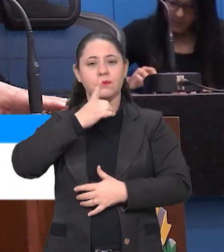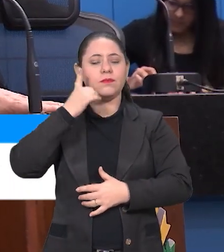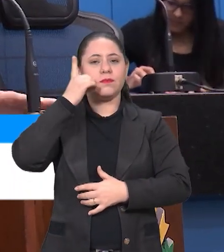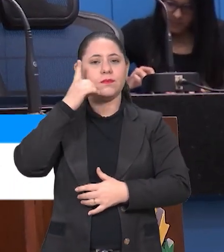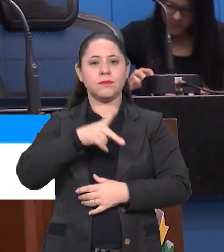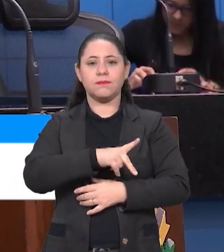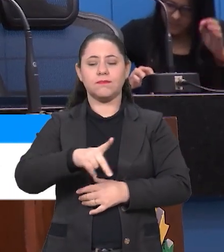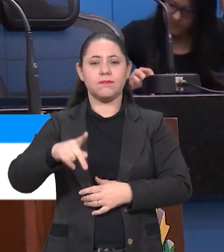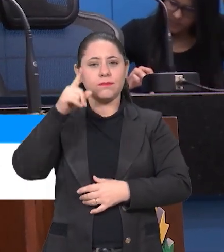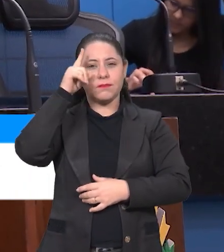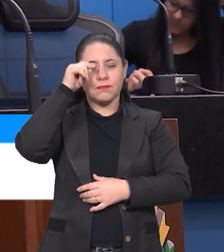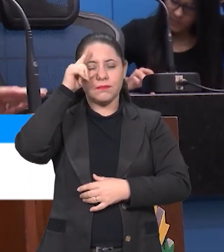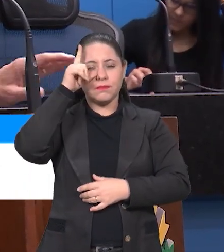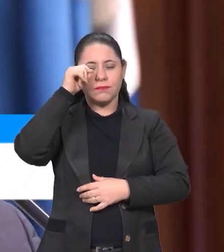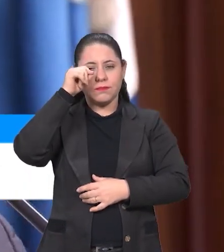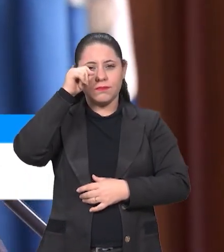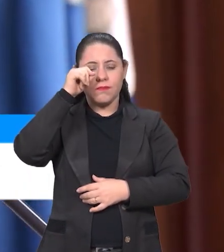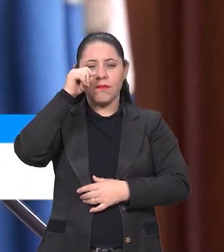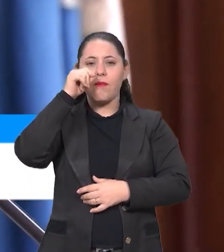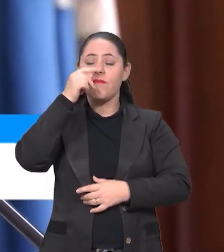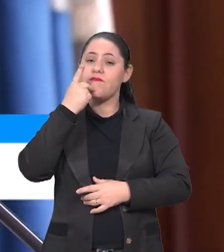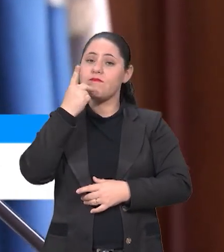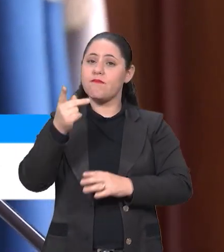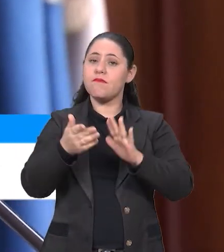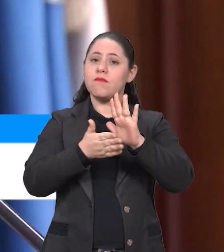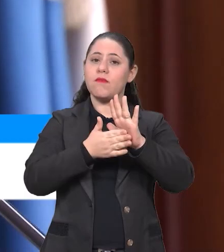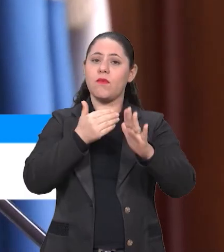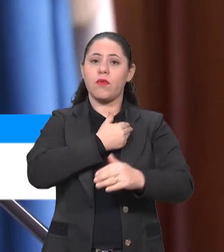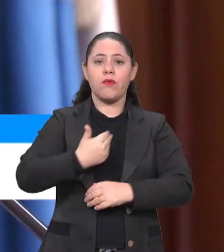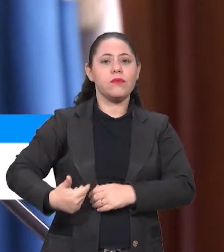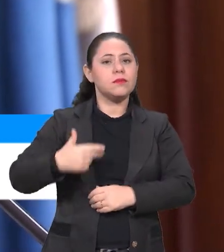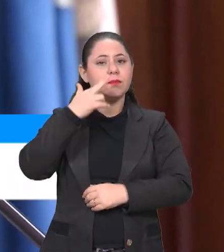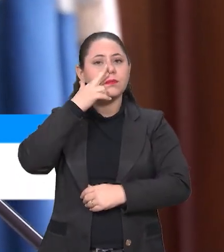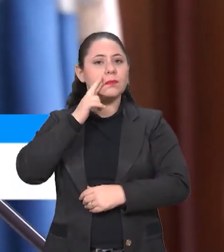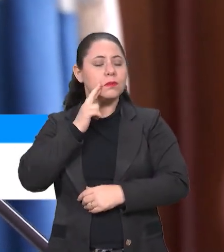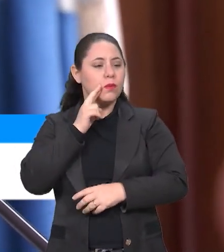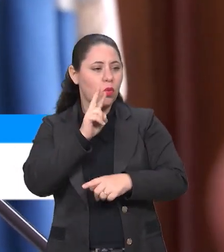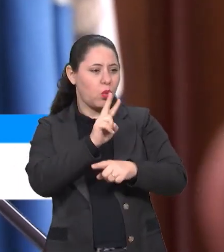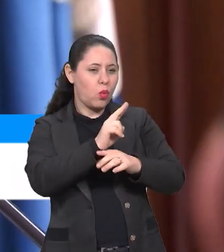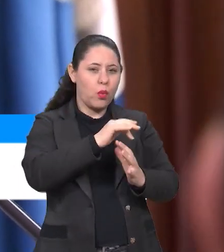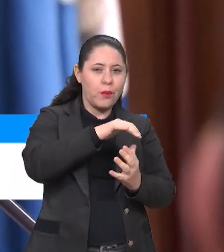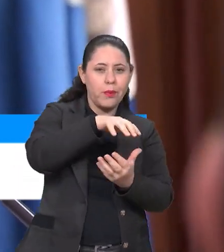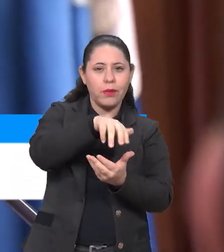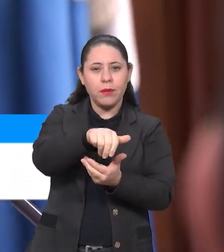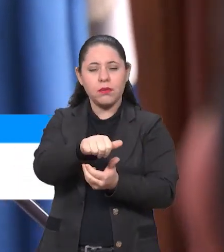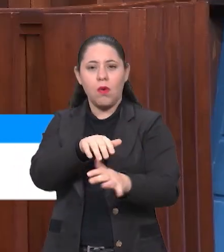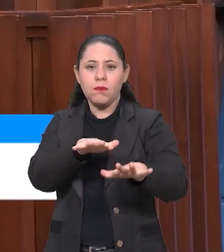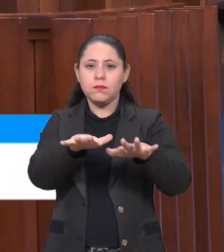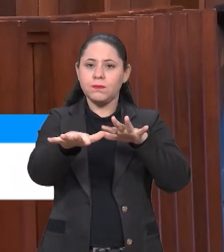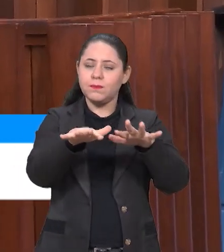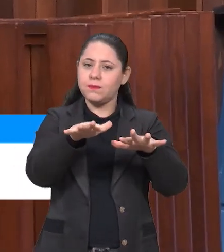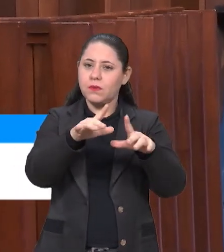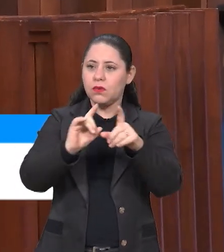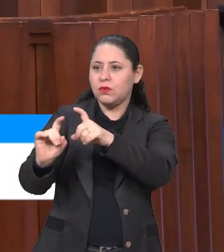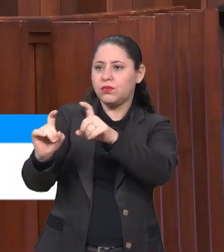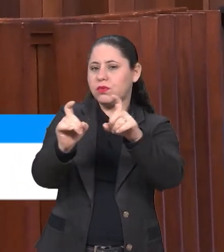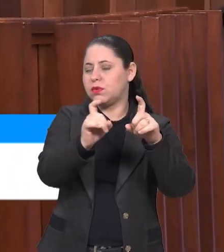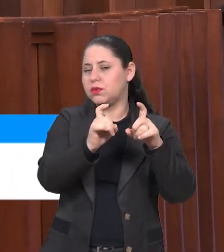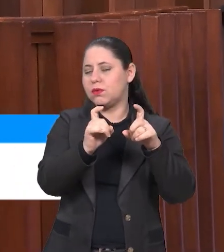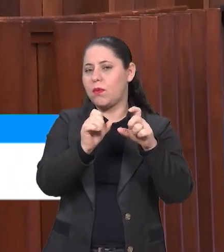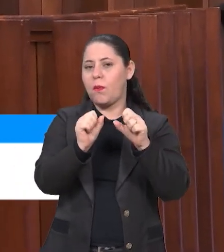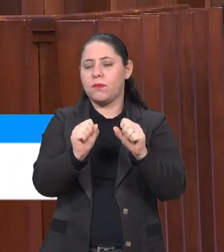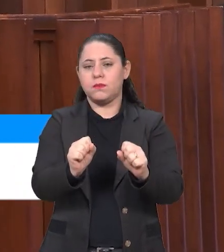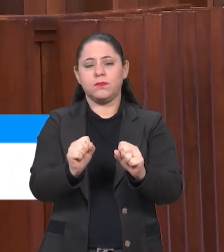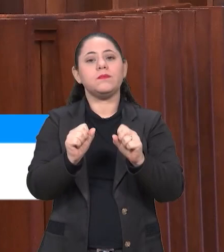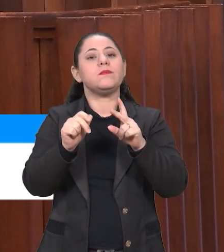presidente da Lemes, deputado Gerson Claro, falou sobre a iniciativa do governo do estado em prol do meio ambiente, um movimento que reuniu o